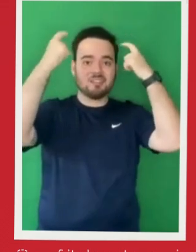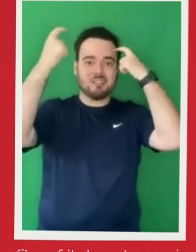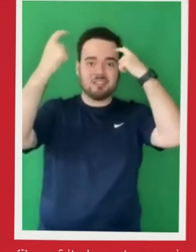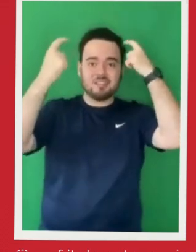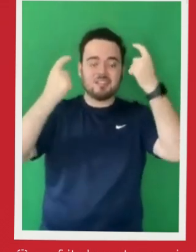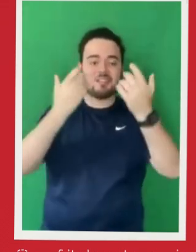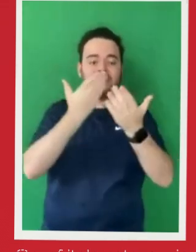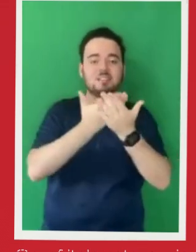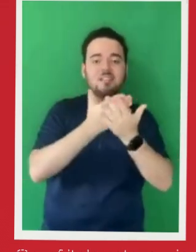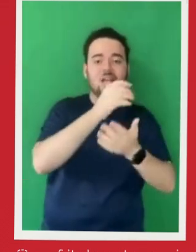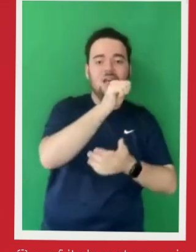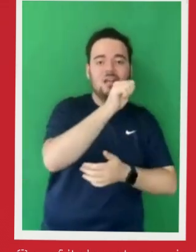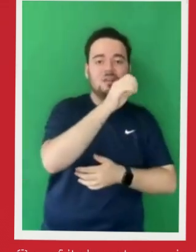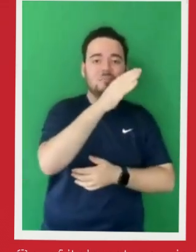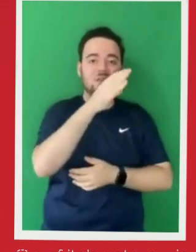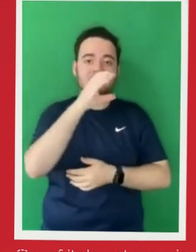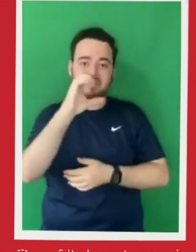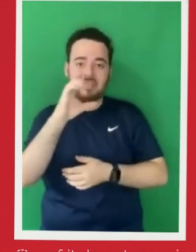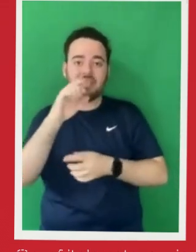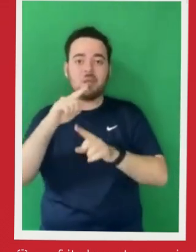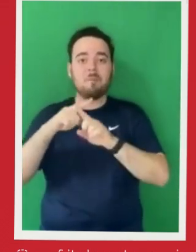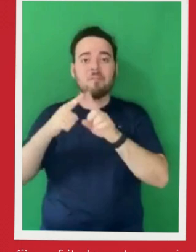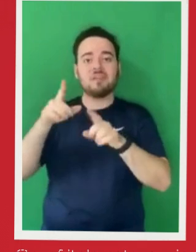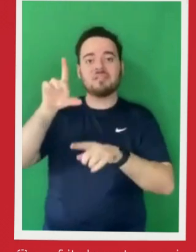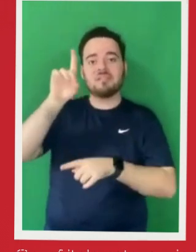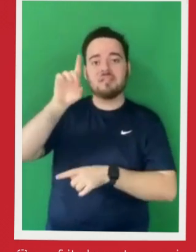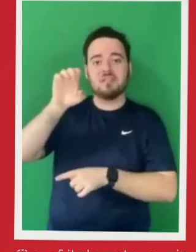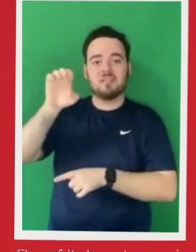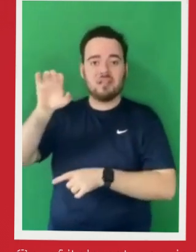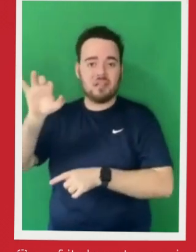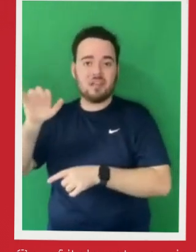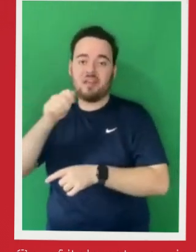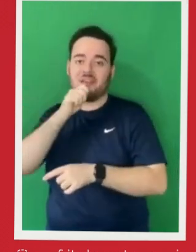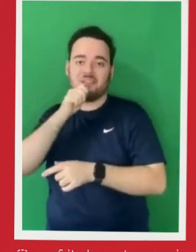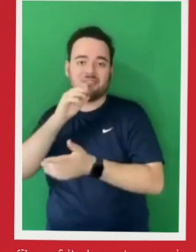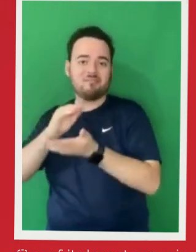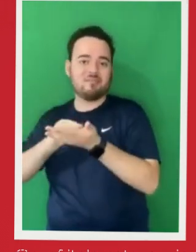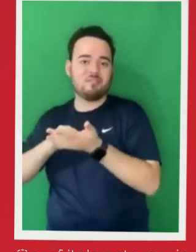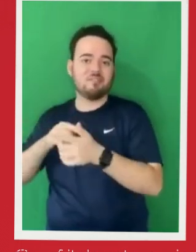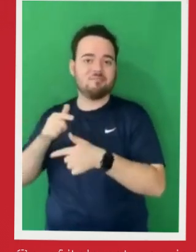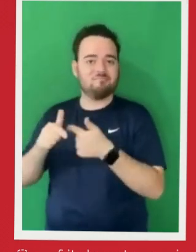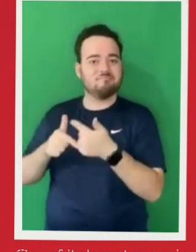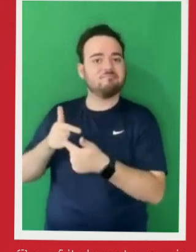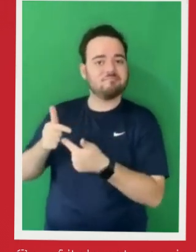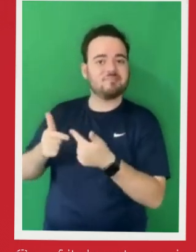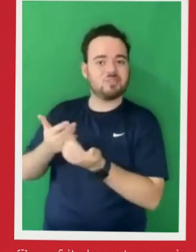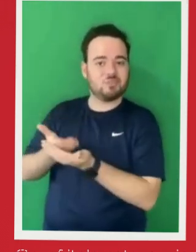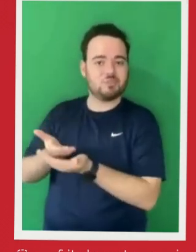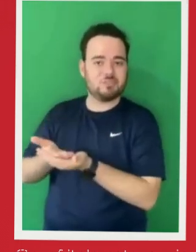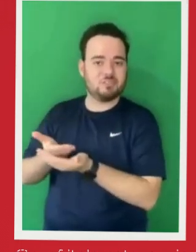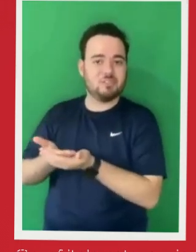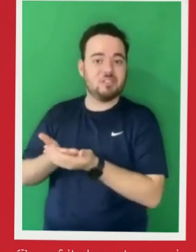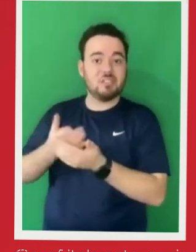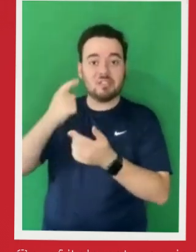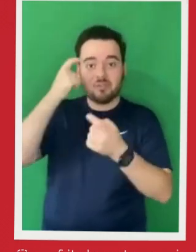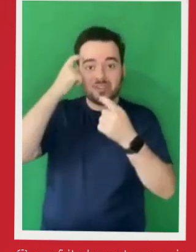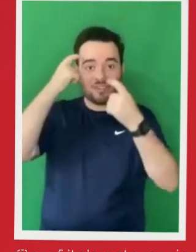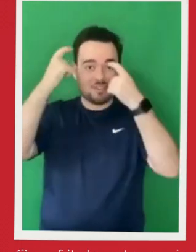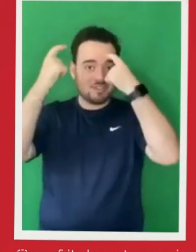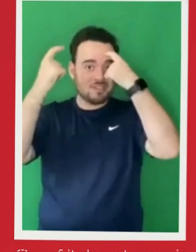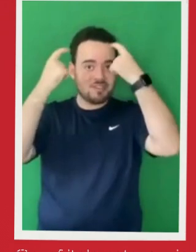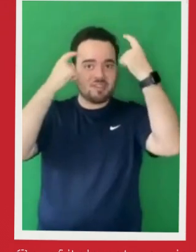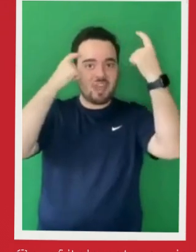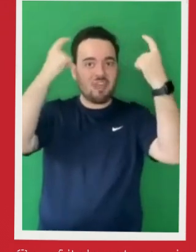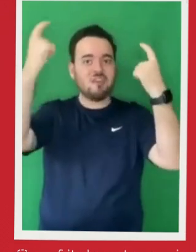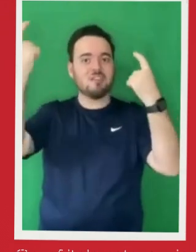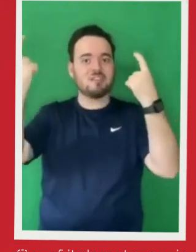vão dizer, olha, esse estudo mostrou A mais B mais C, mas D mais E ainda precisa ser trabalhado. Então ir na conclusão, você tem